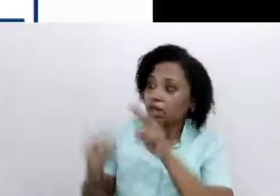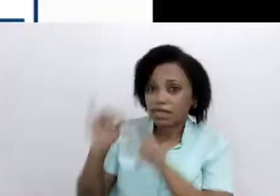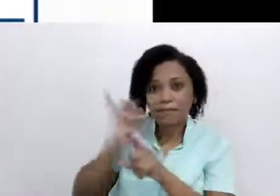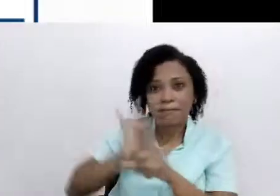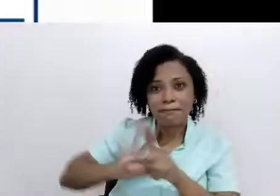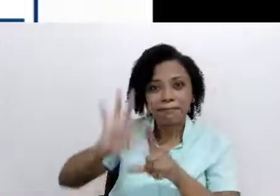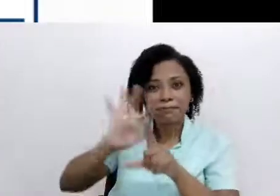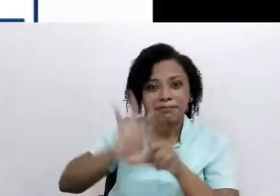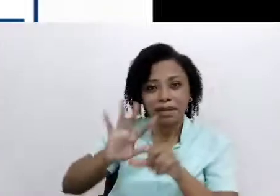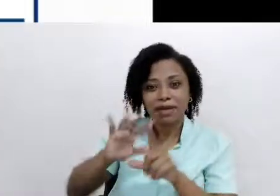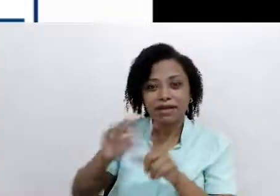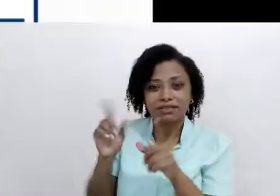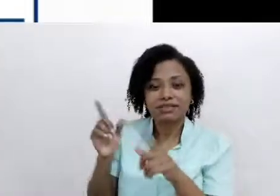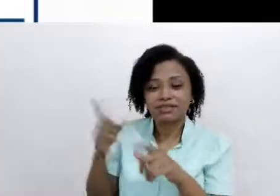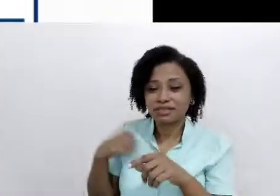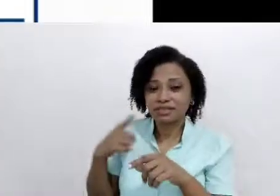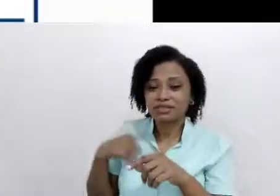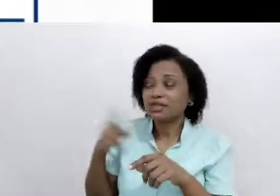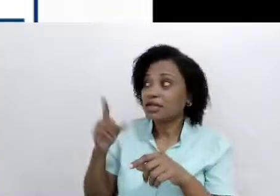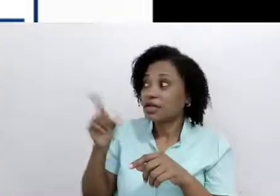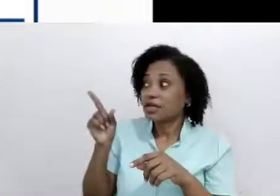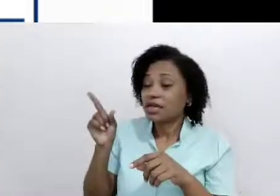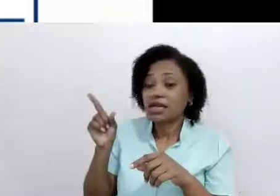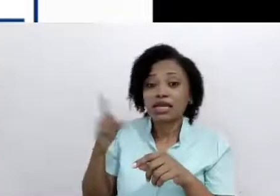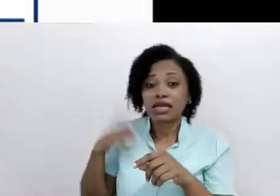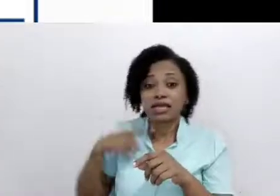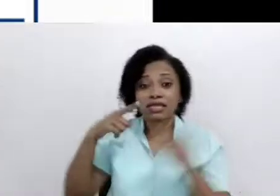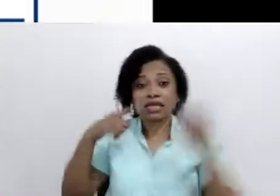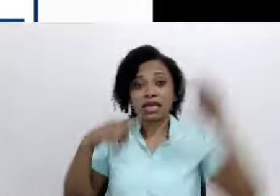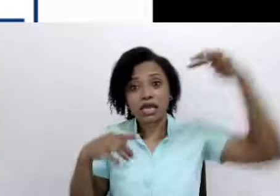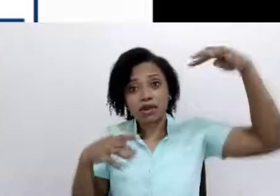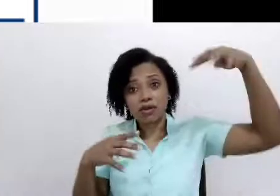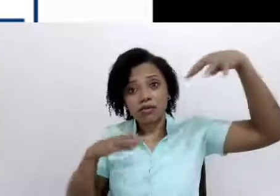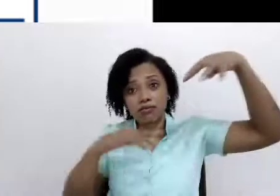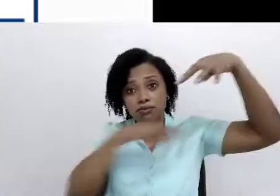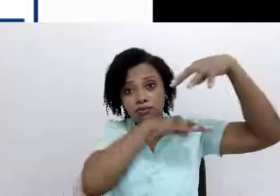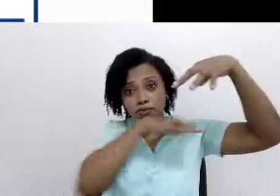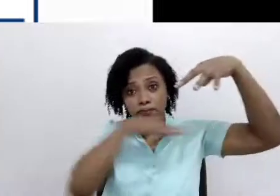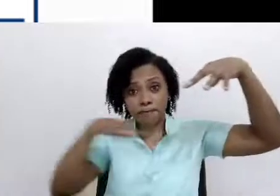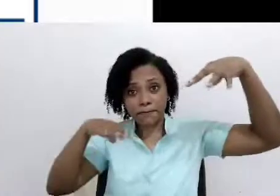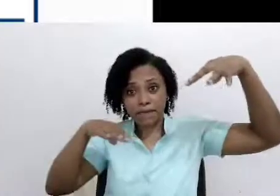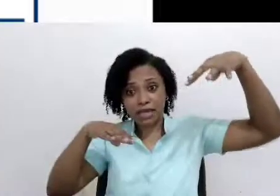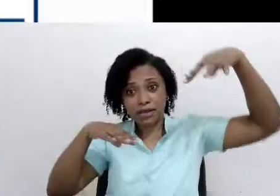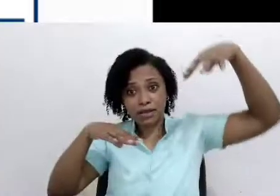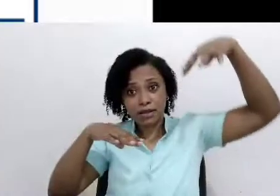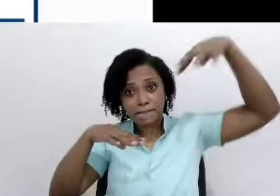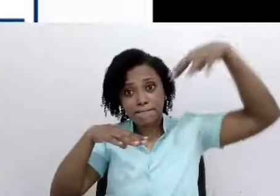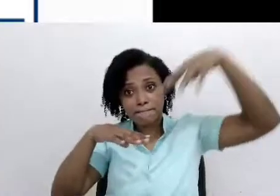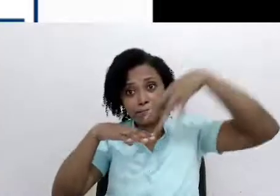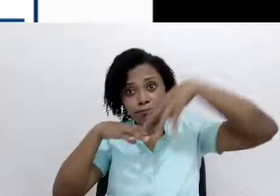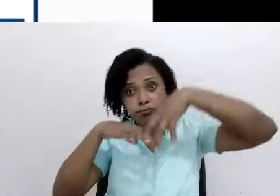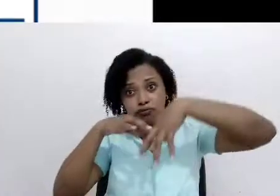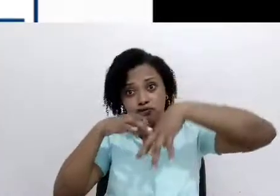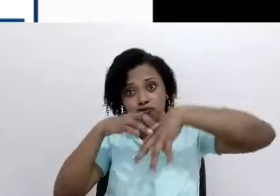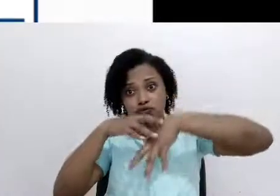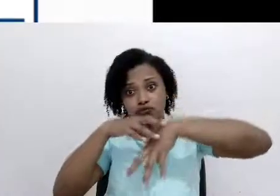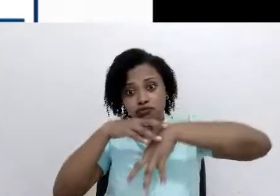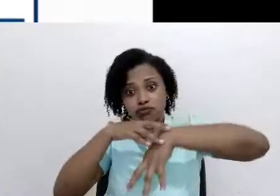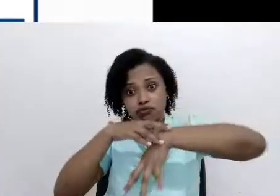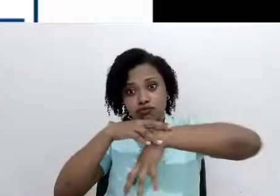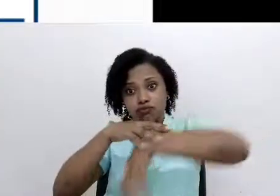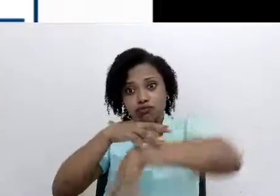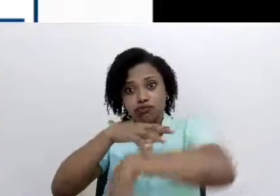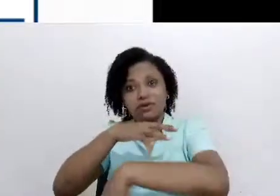nas figuras, a luz chega de um lado, chega de um meio e passa para o